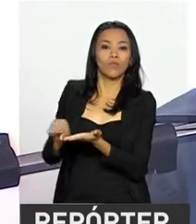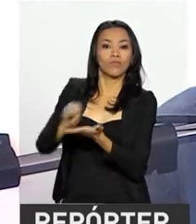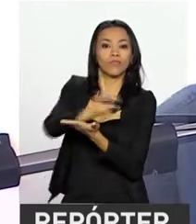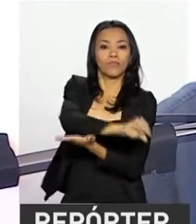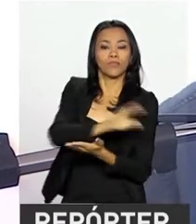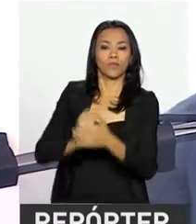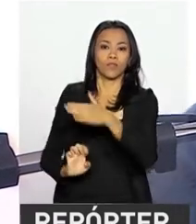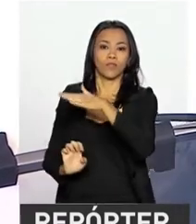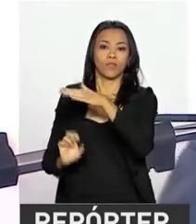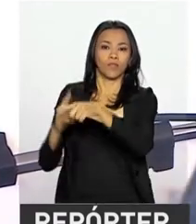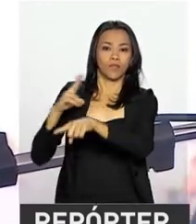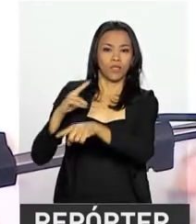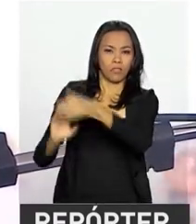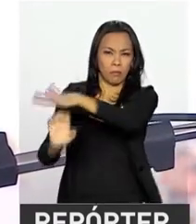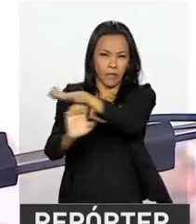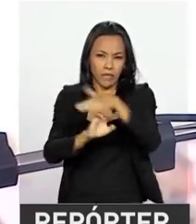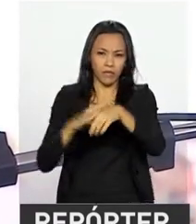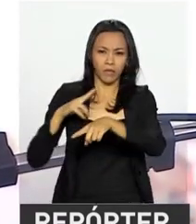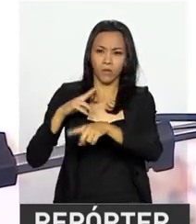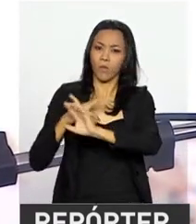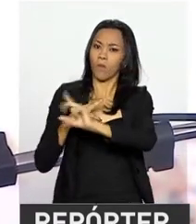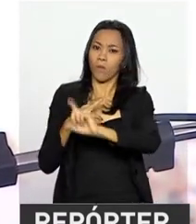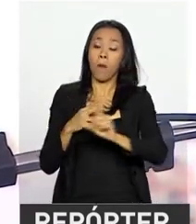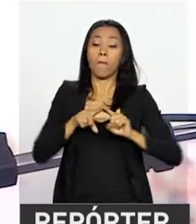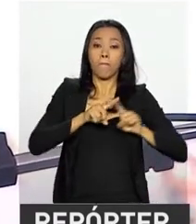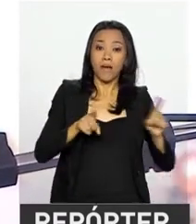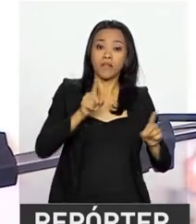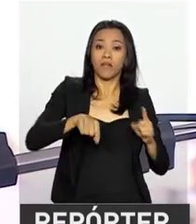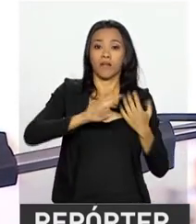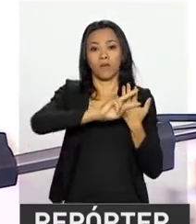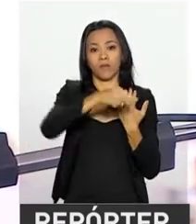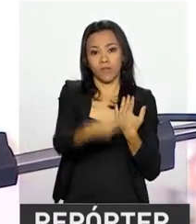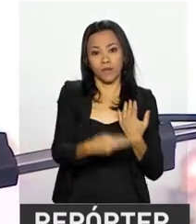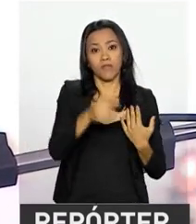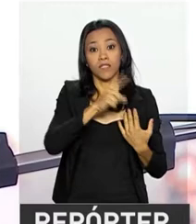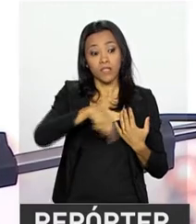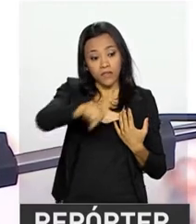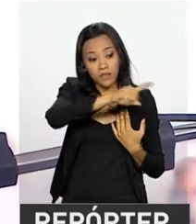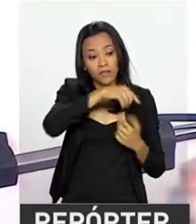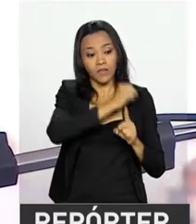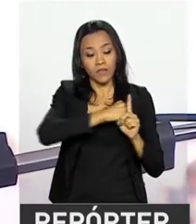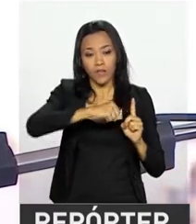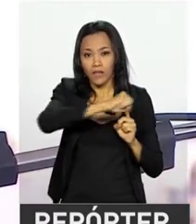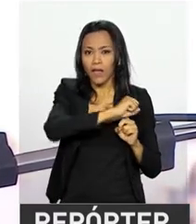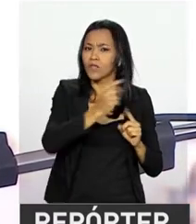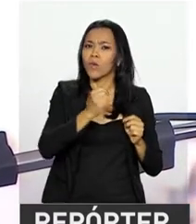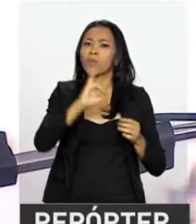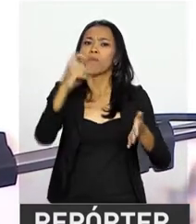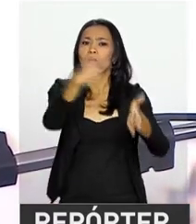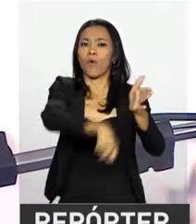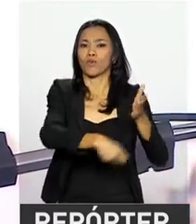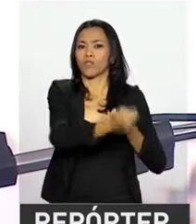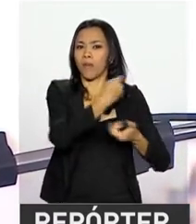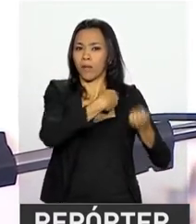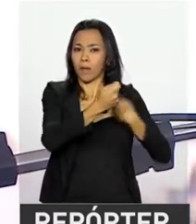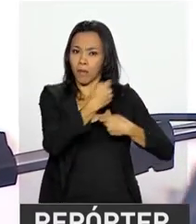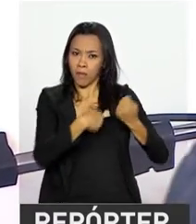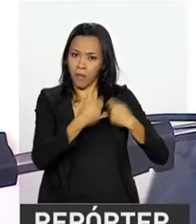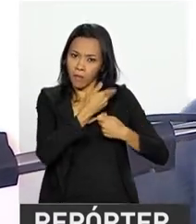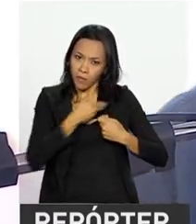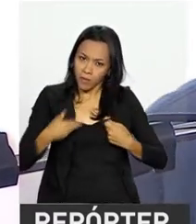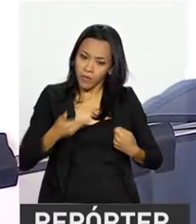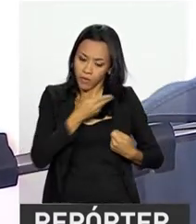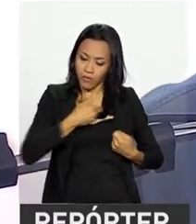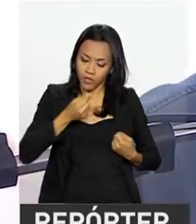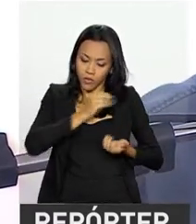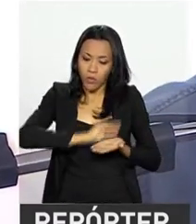fruto da própria participação do cidadão brasileiro através de seus impostos e de um grande